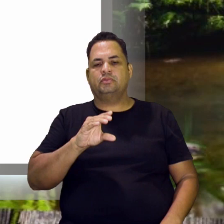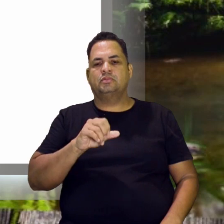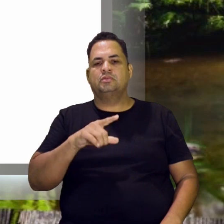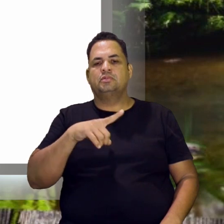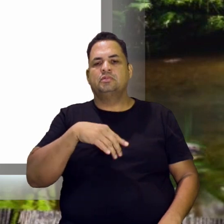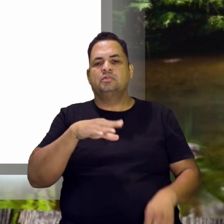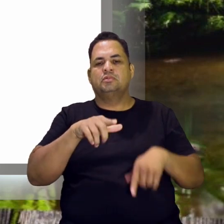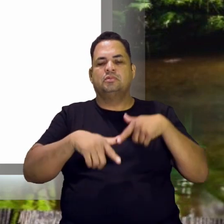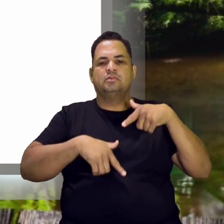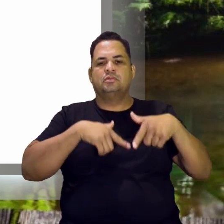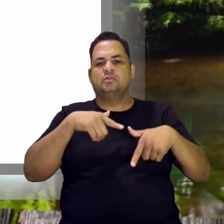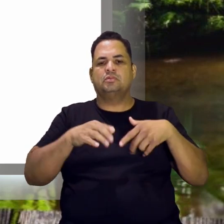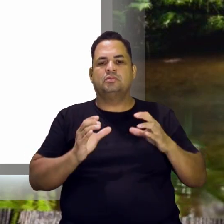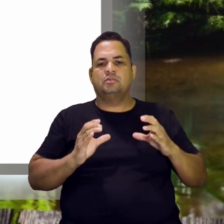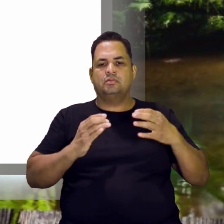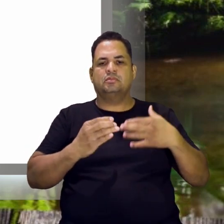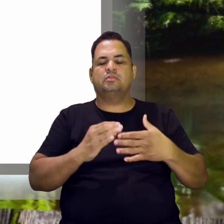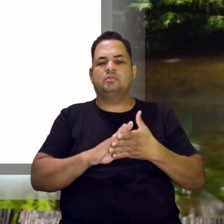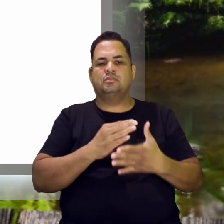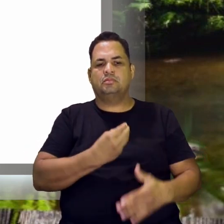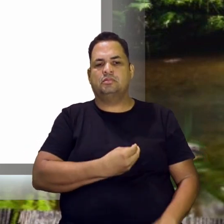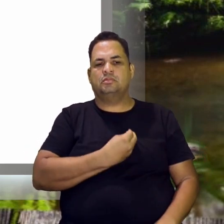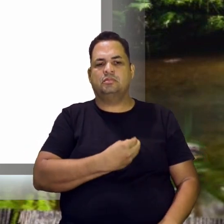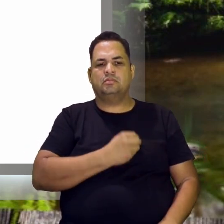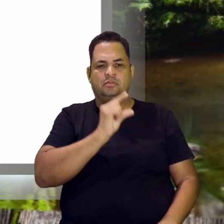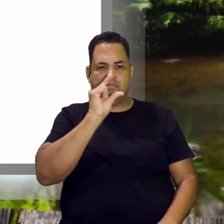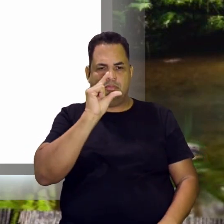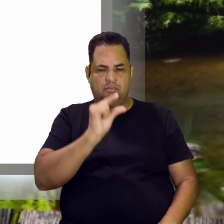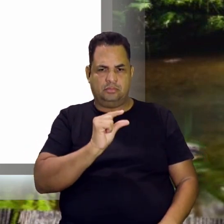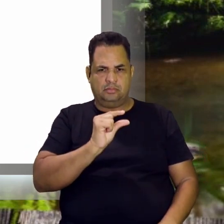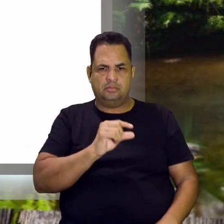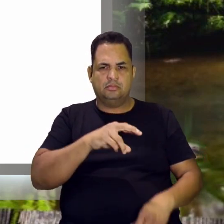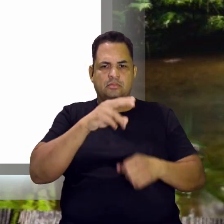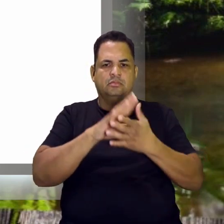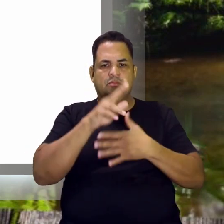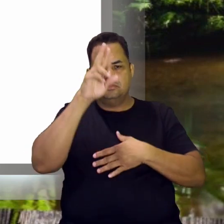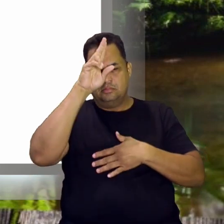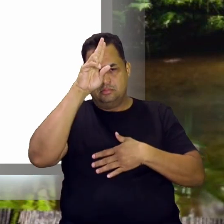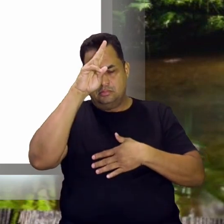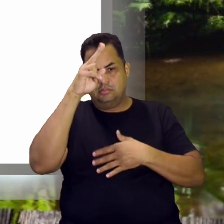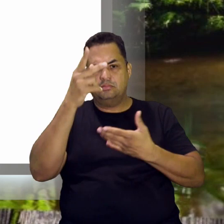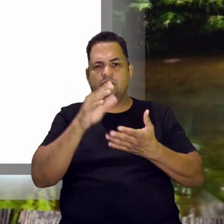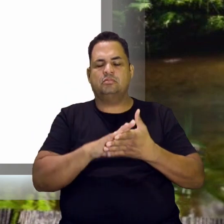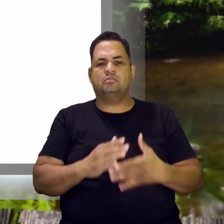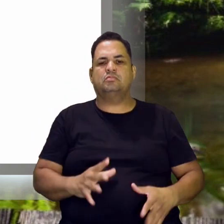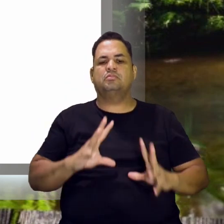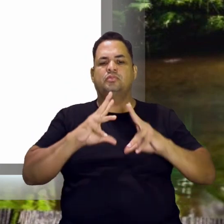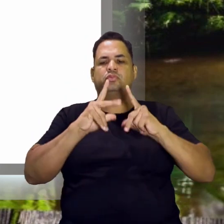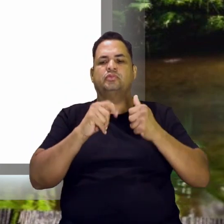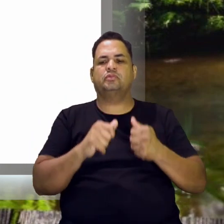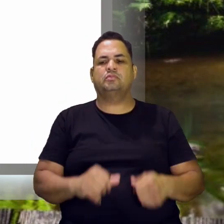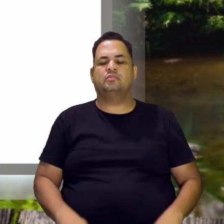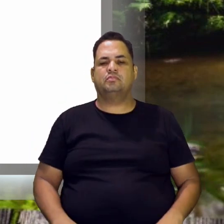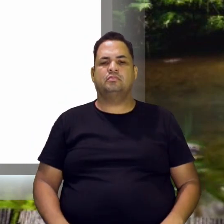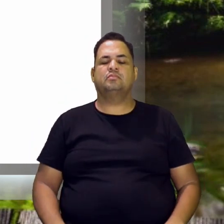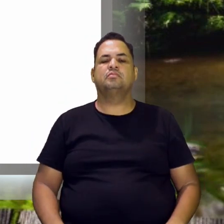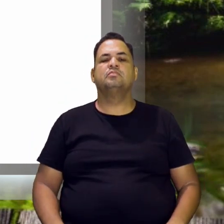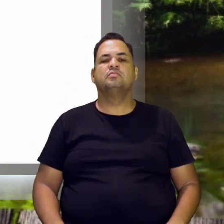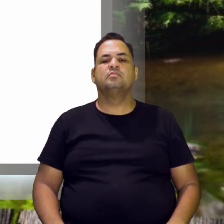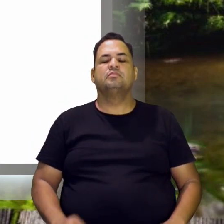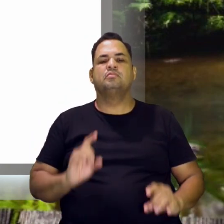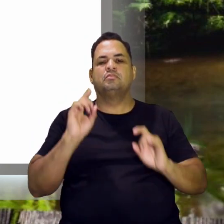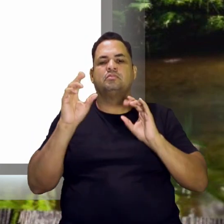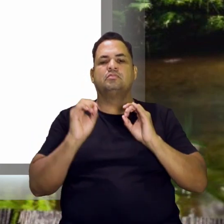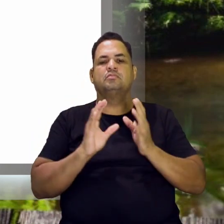eles trabalham com esses grupos de seres vivos menores, que são os insetos, os artrópodes como um todo, tá bom? Então, para